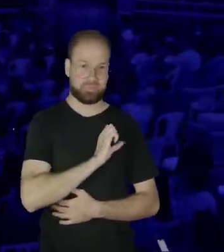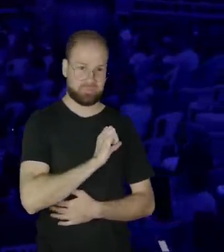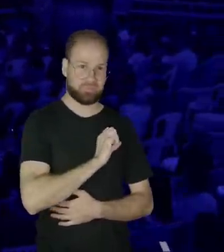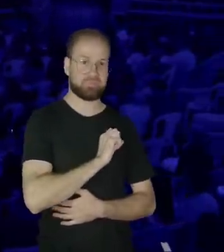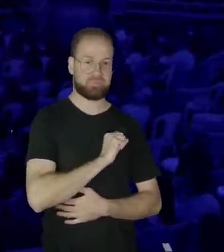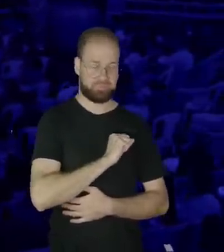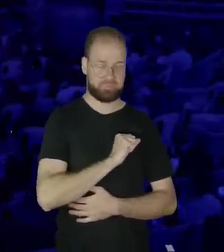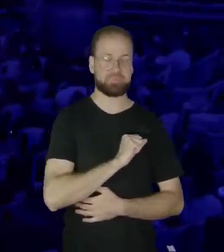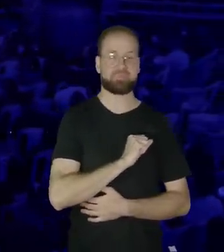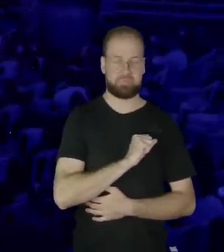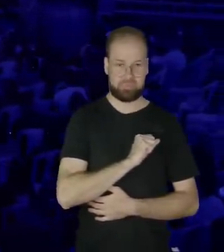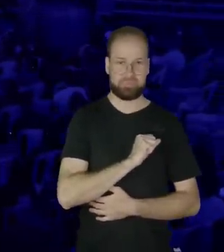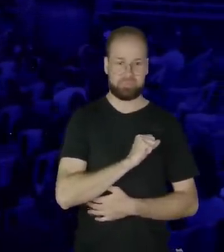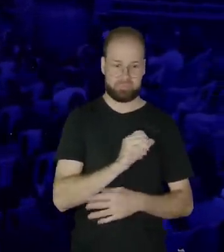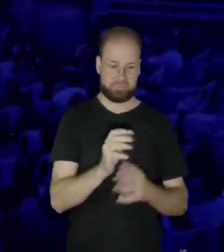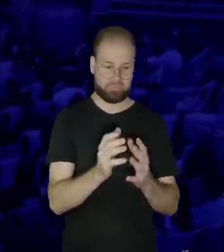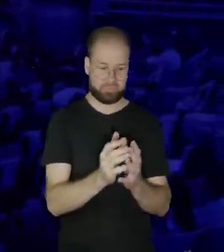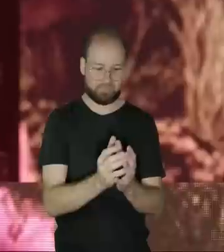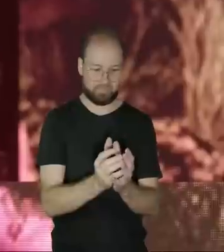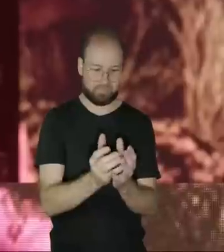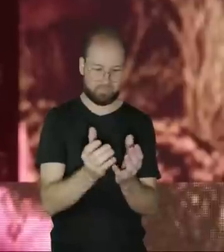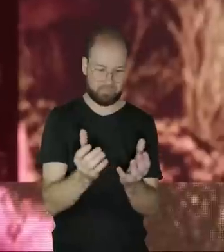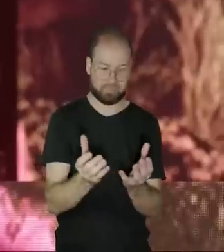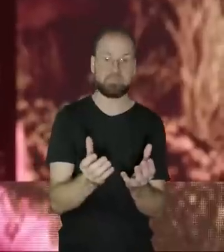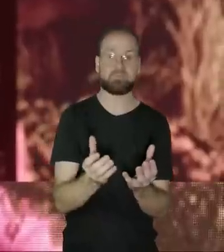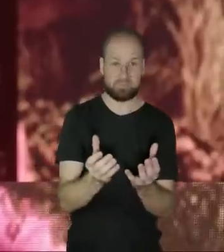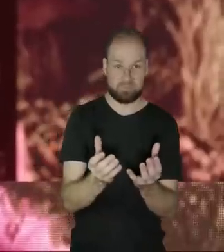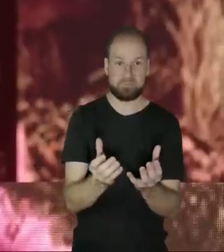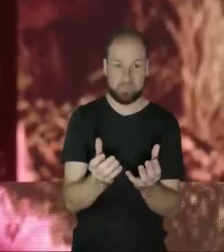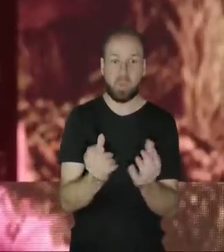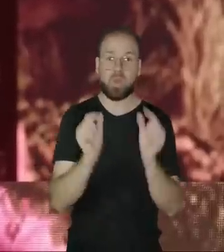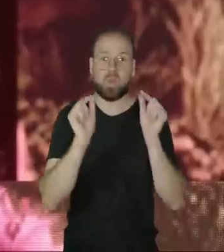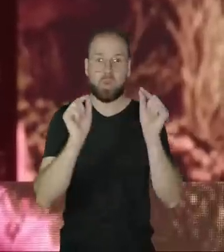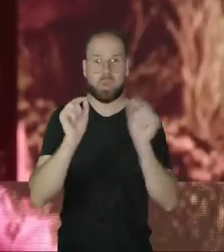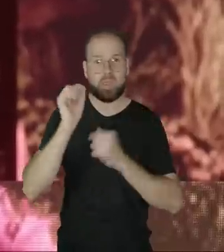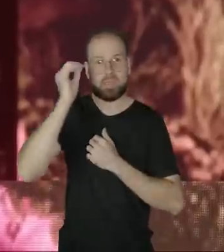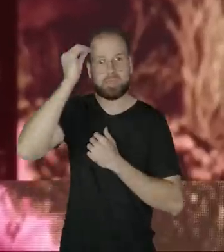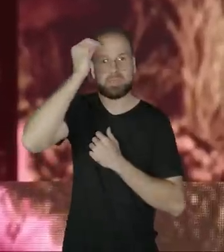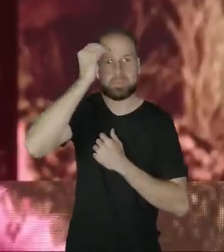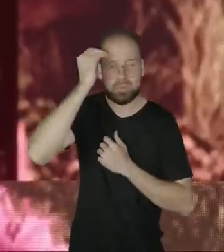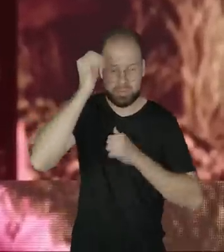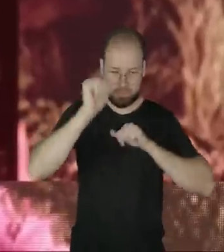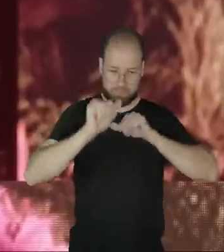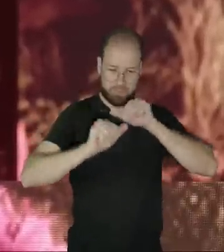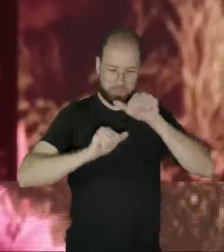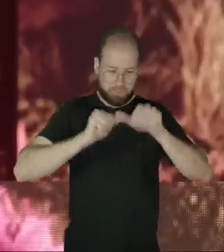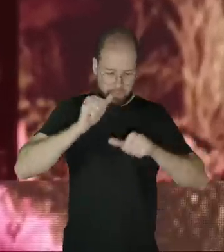diante do túmulo. A experiência daquilo que transforma a nossa vida.